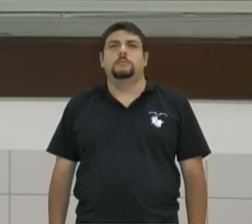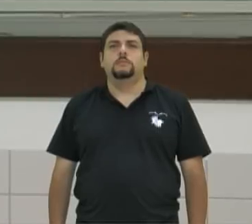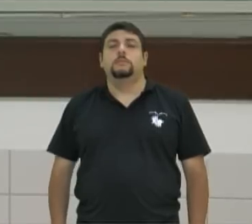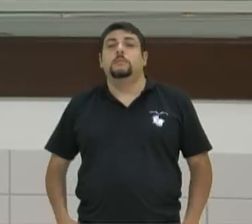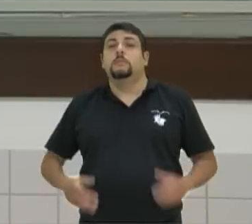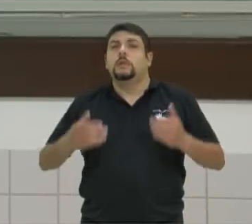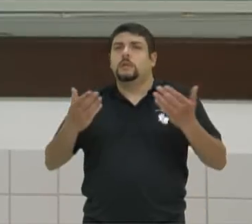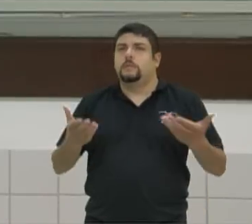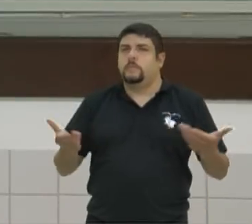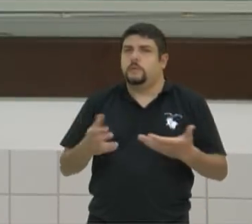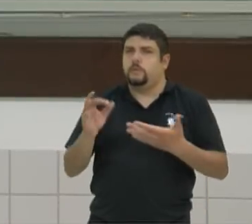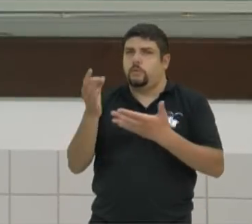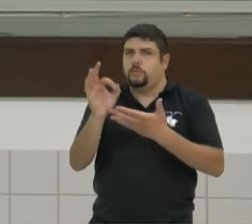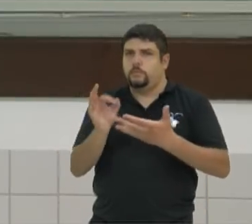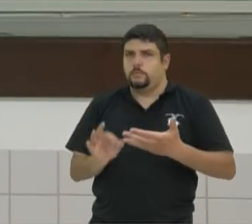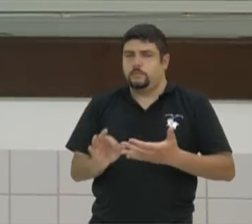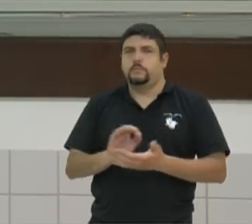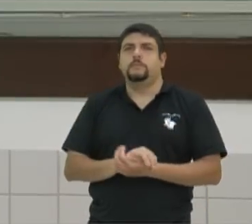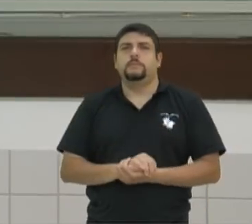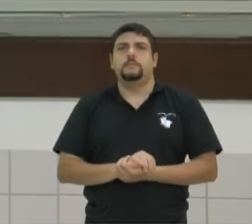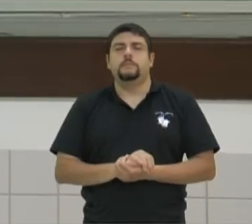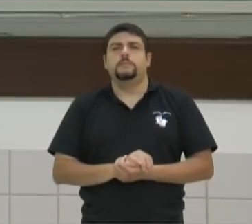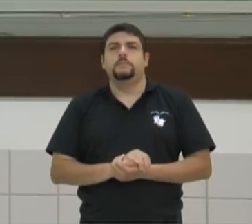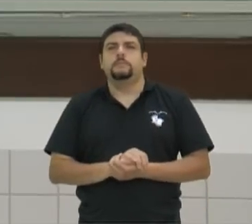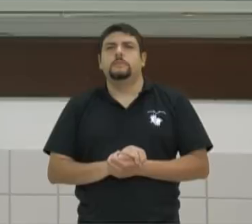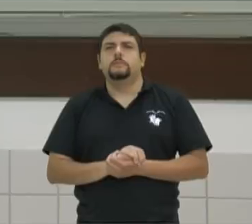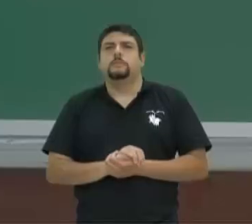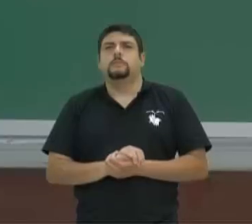Então, gente, vamos fazer a correção do exercício agora? Olha só.